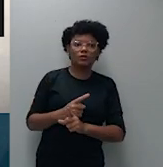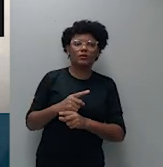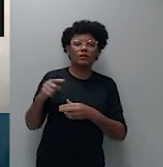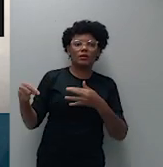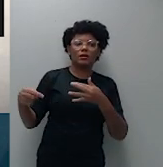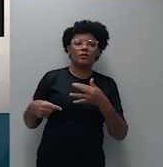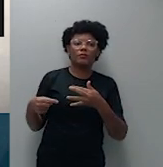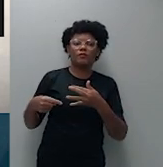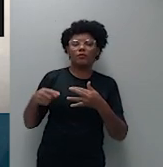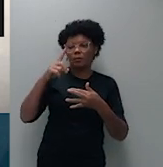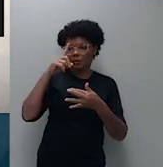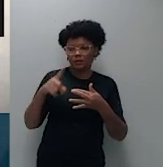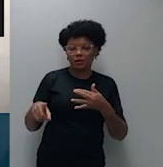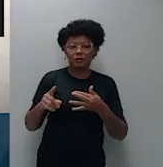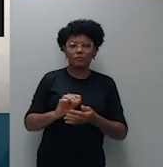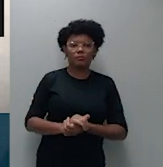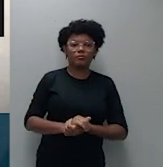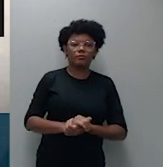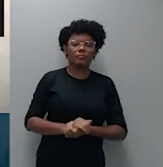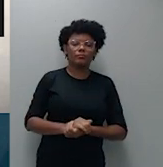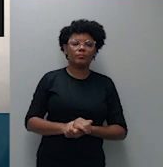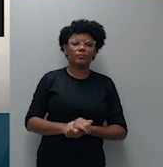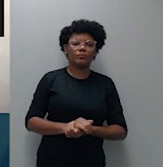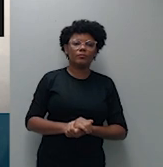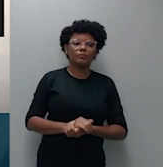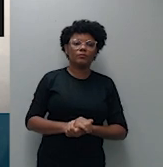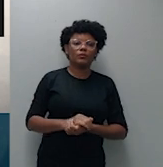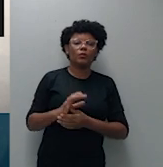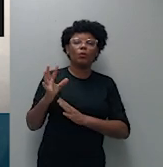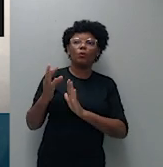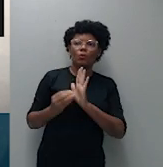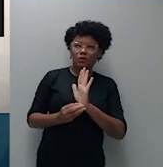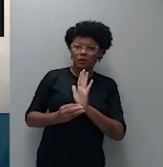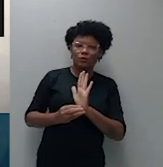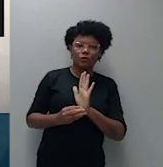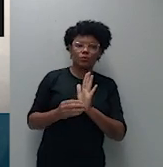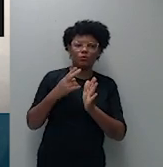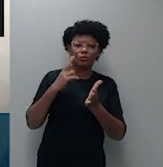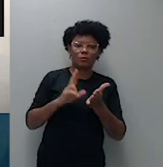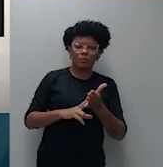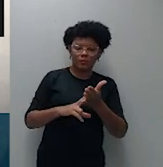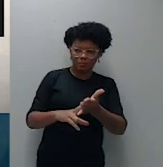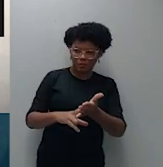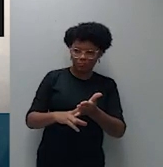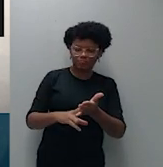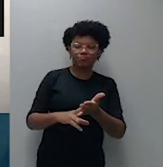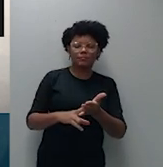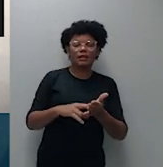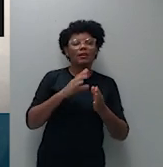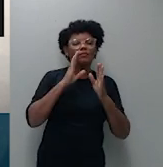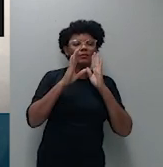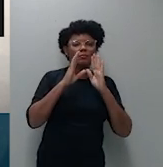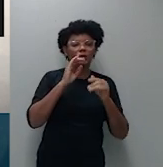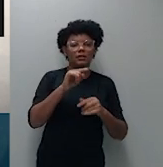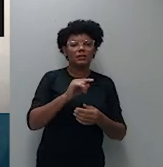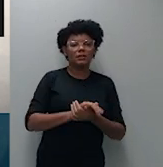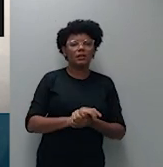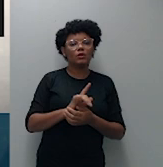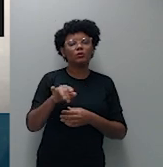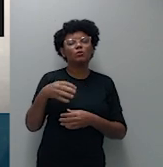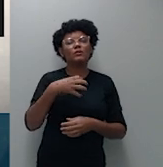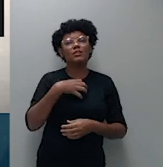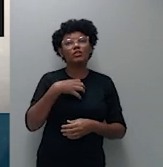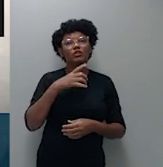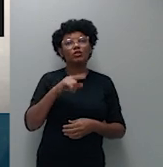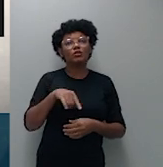isso o conteúdo da notificação encaminhada a Facebook é no sentido de que a